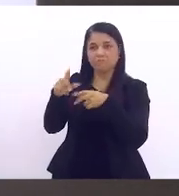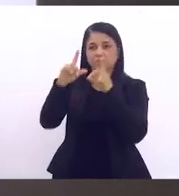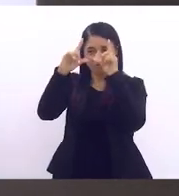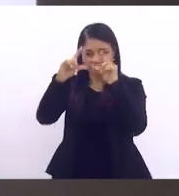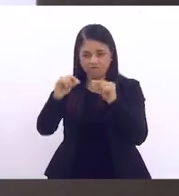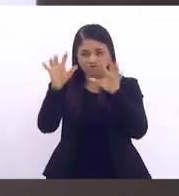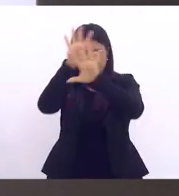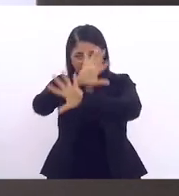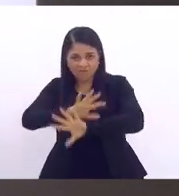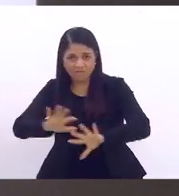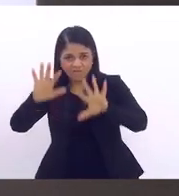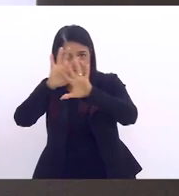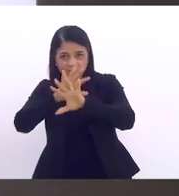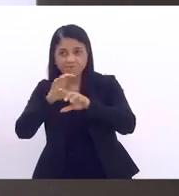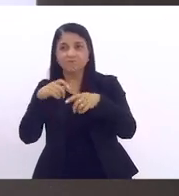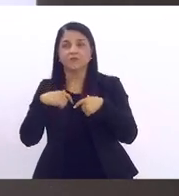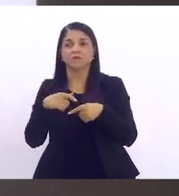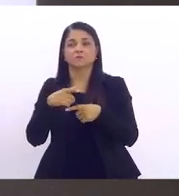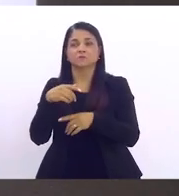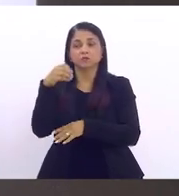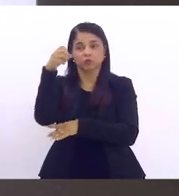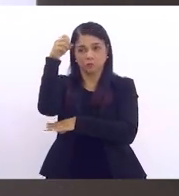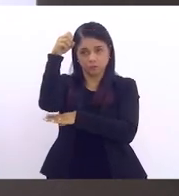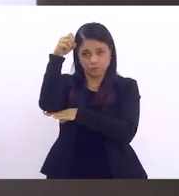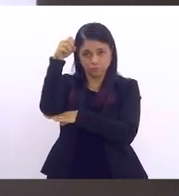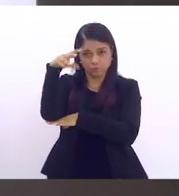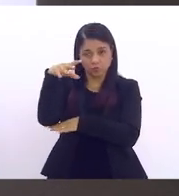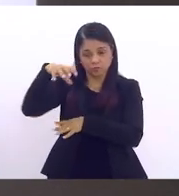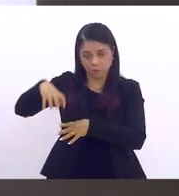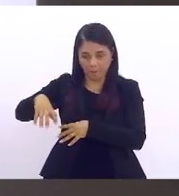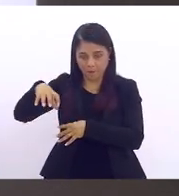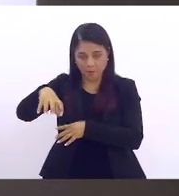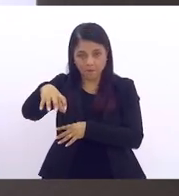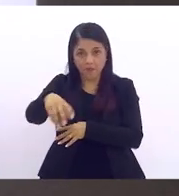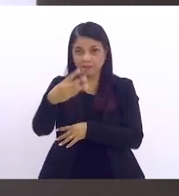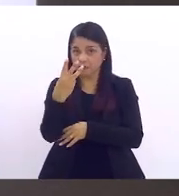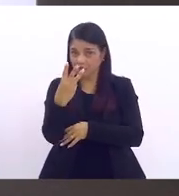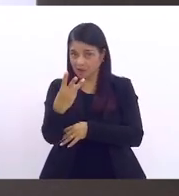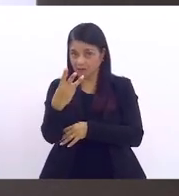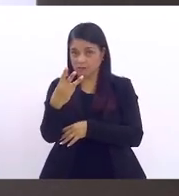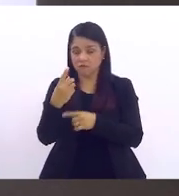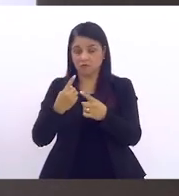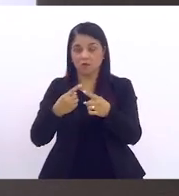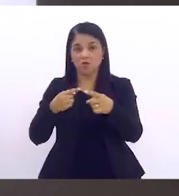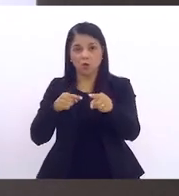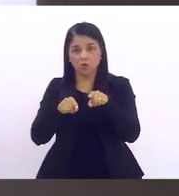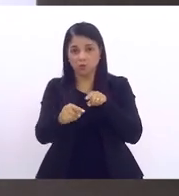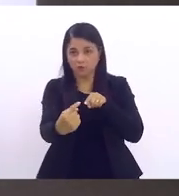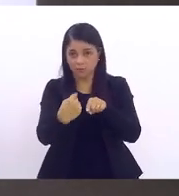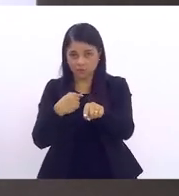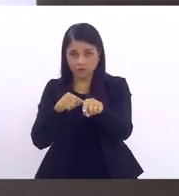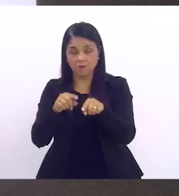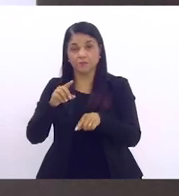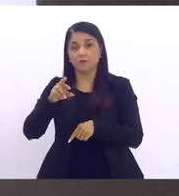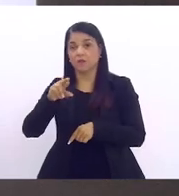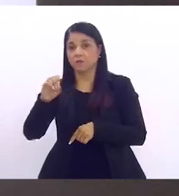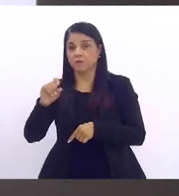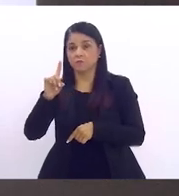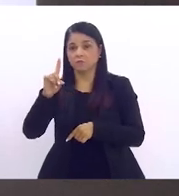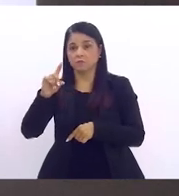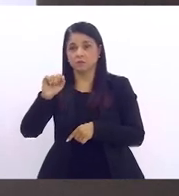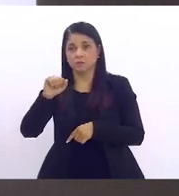visibilidade os pórticos serão instalados em três pontos diferentes da Rodovia Rio Santos no qum